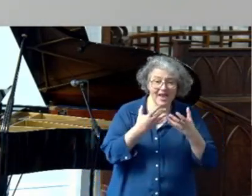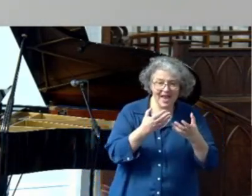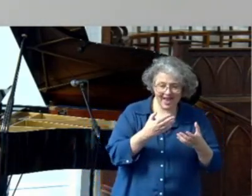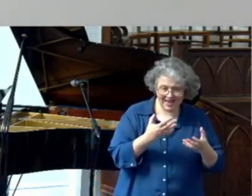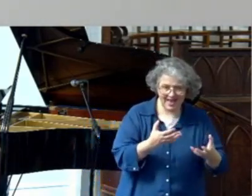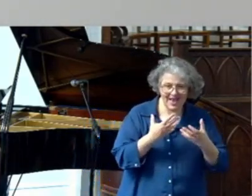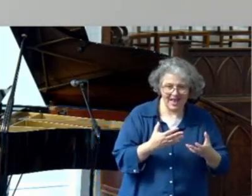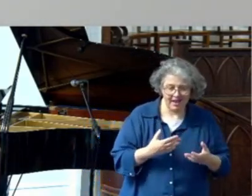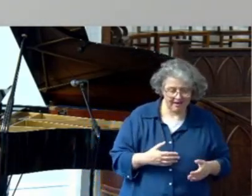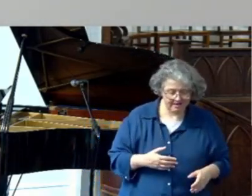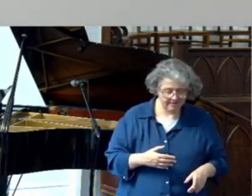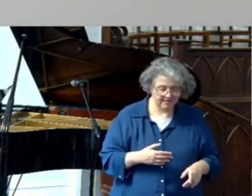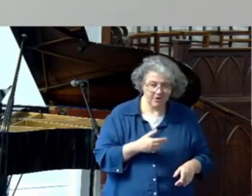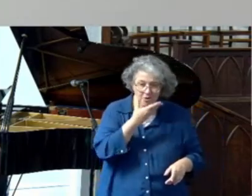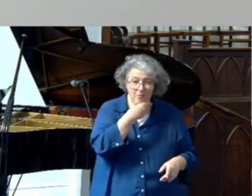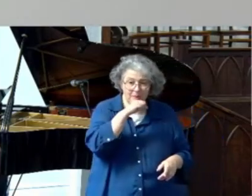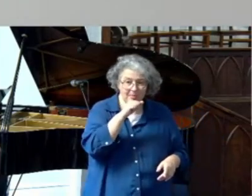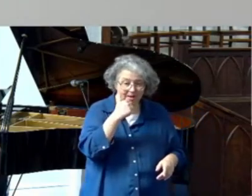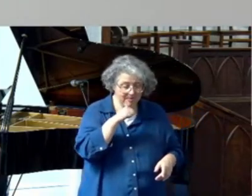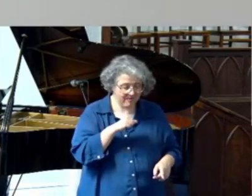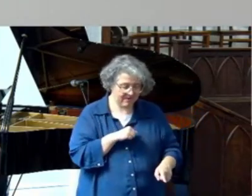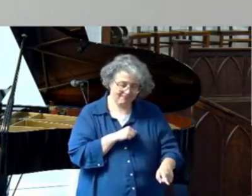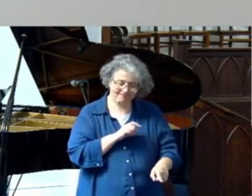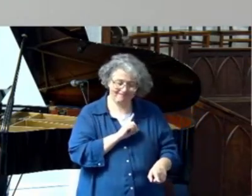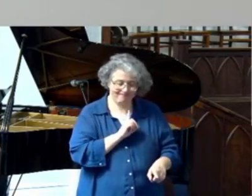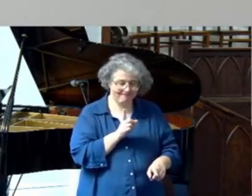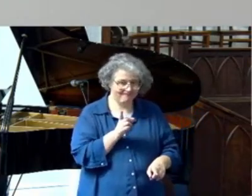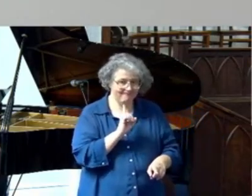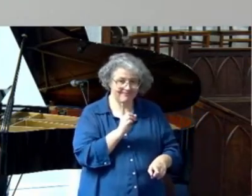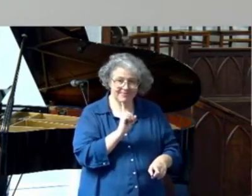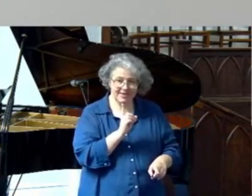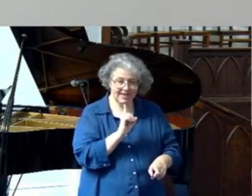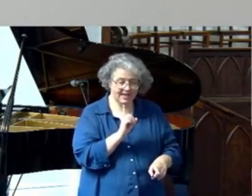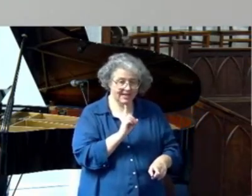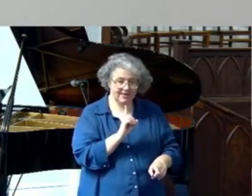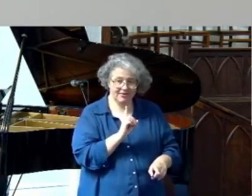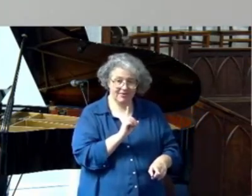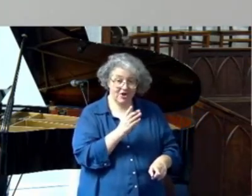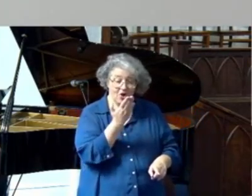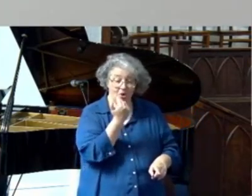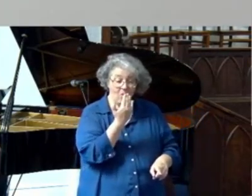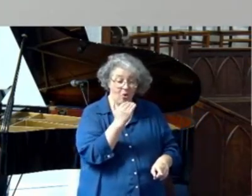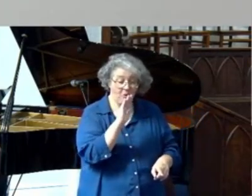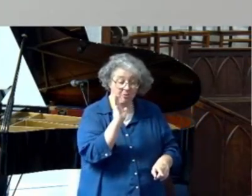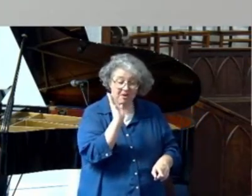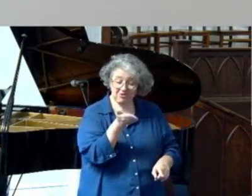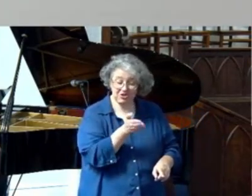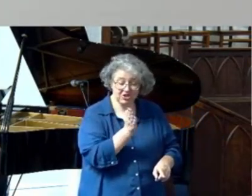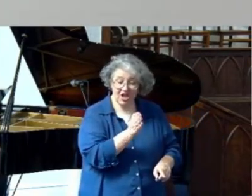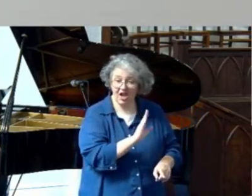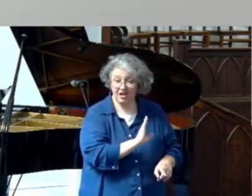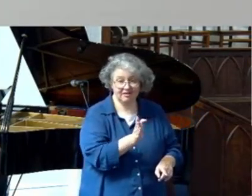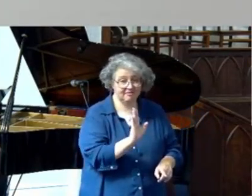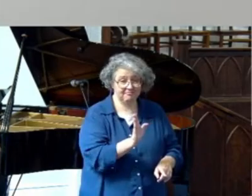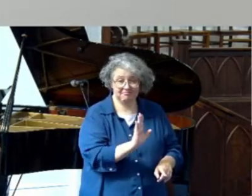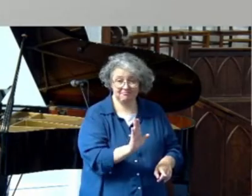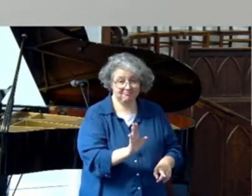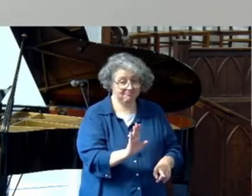que elas poderiam comer mais um chocolate. Elas às vezes até entram em atrito com os pais pelo 10º